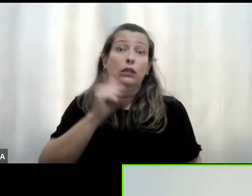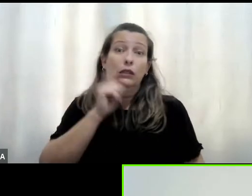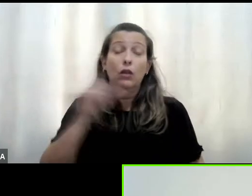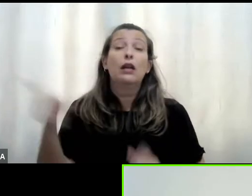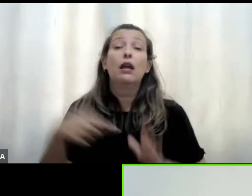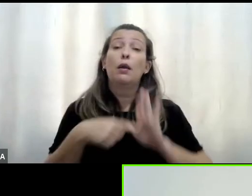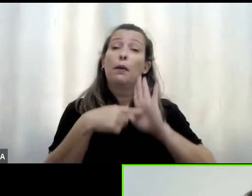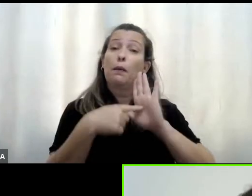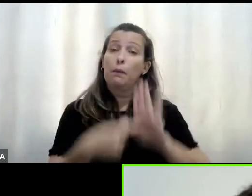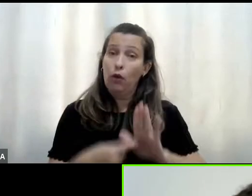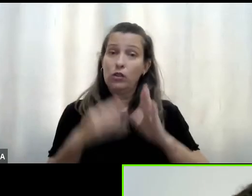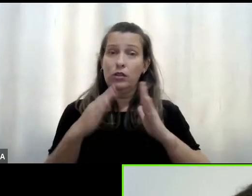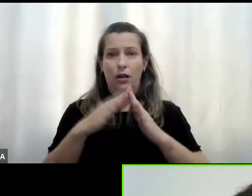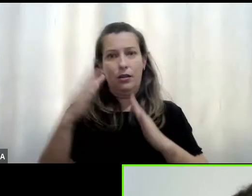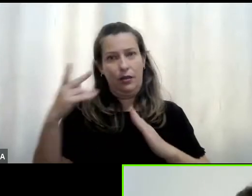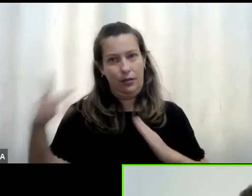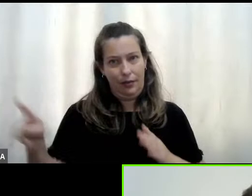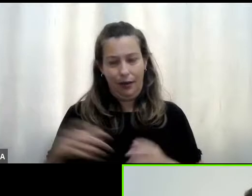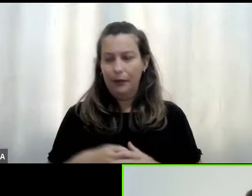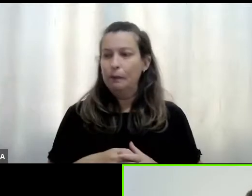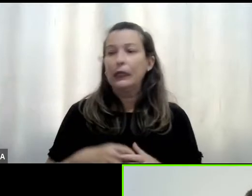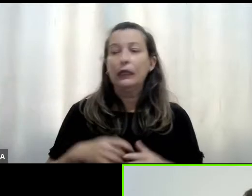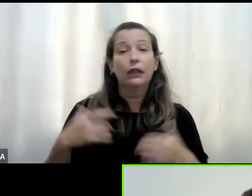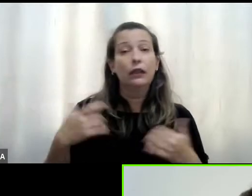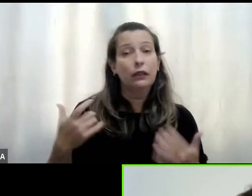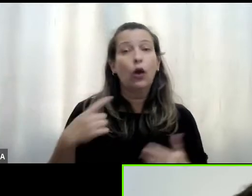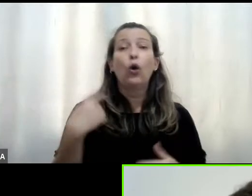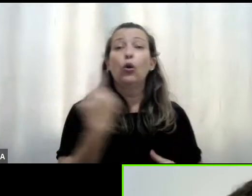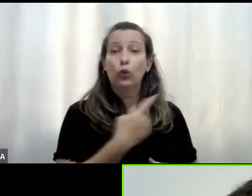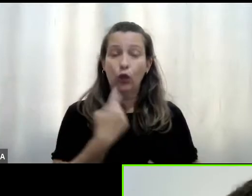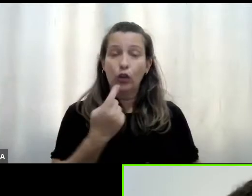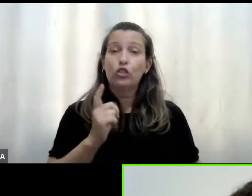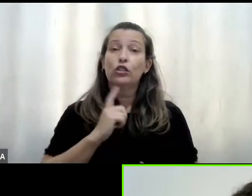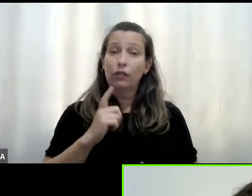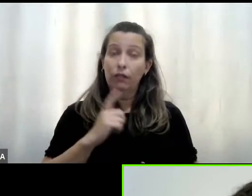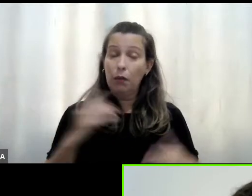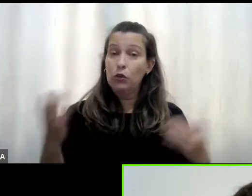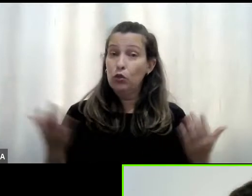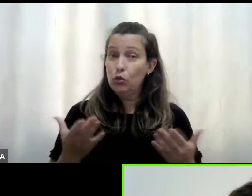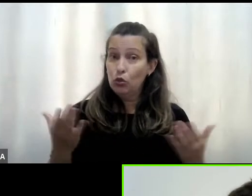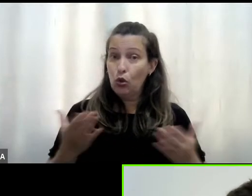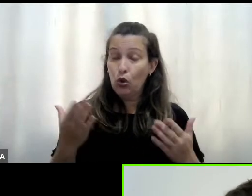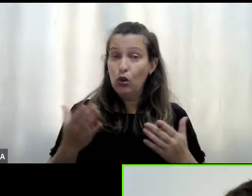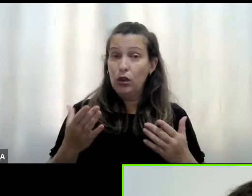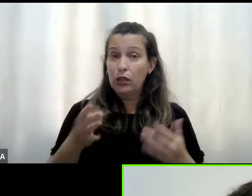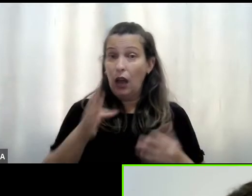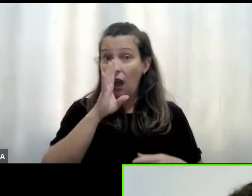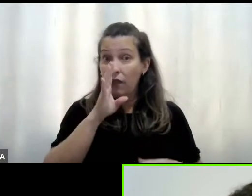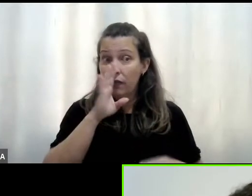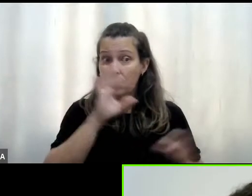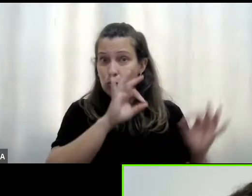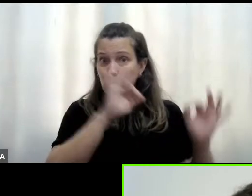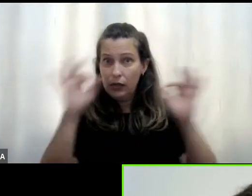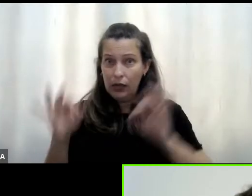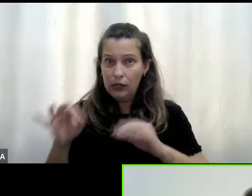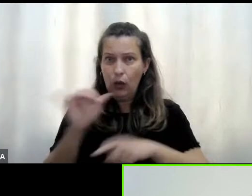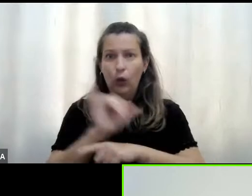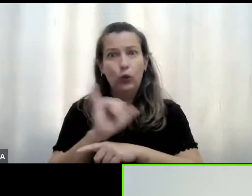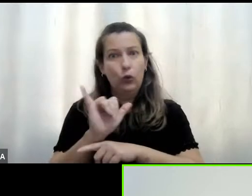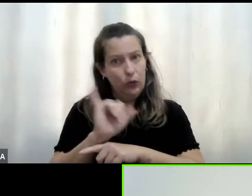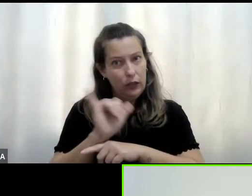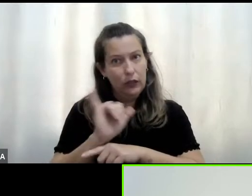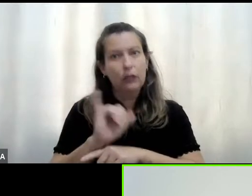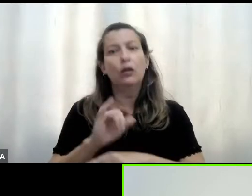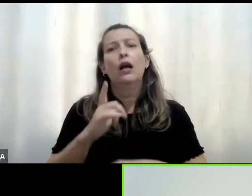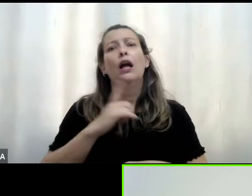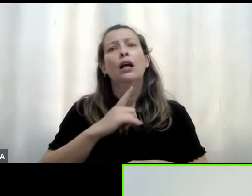pessoa. Então, assim, um feedback que a gente tem de audiência hoje no YouTube mostra, por exemplo, que esse conteúdo ele teve